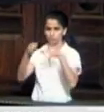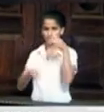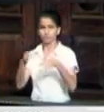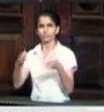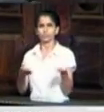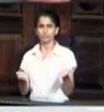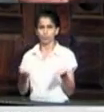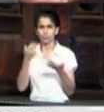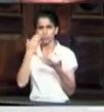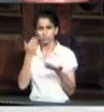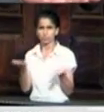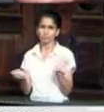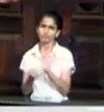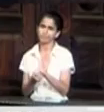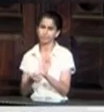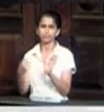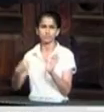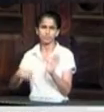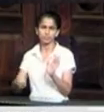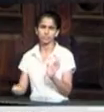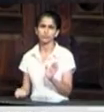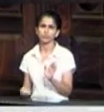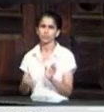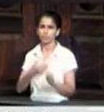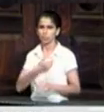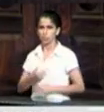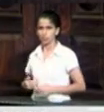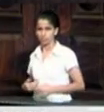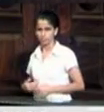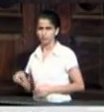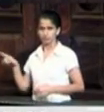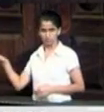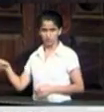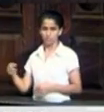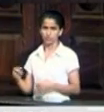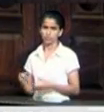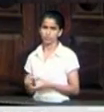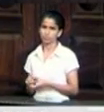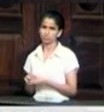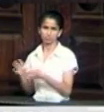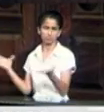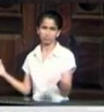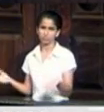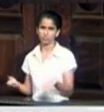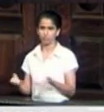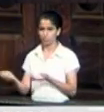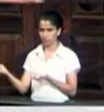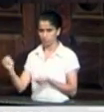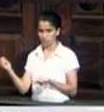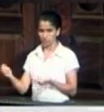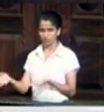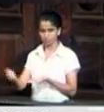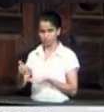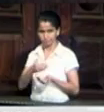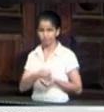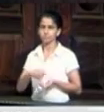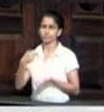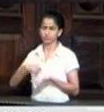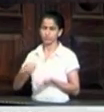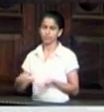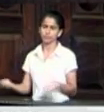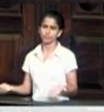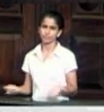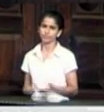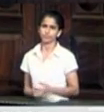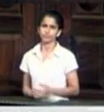aquilo que é óbvio: o executivo não pode abrir mão de arrecadação, porque seria